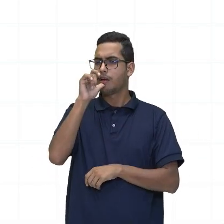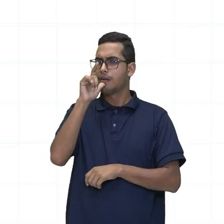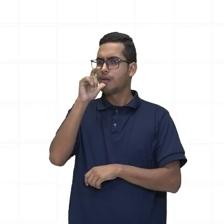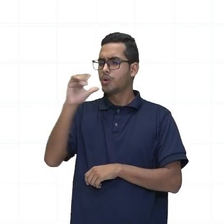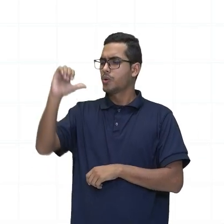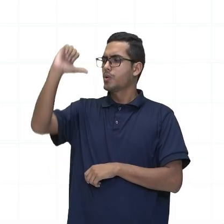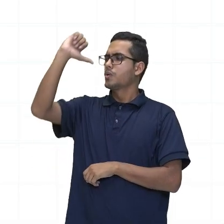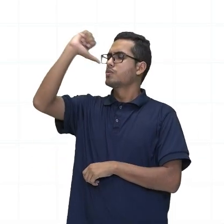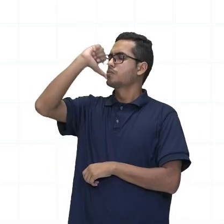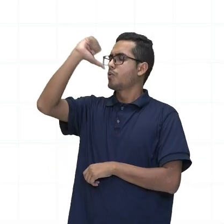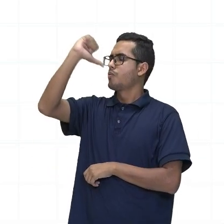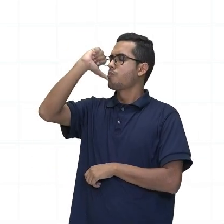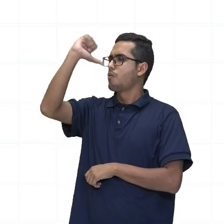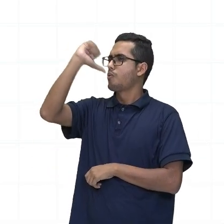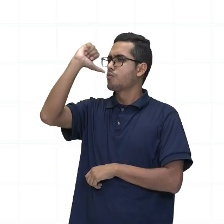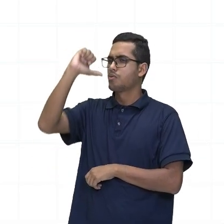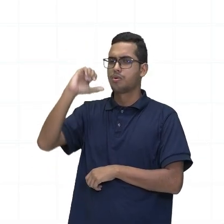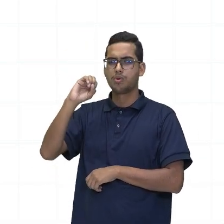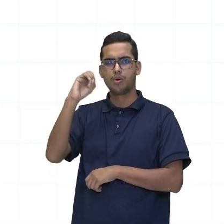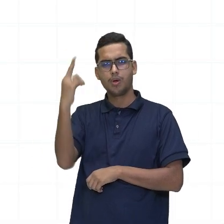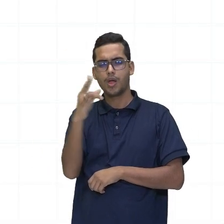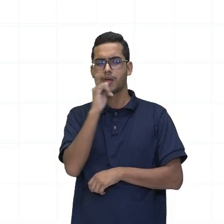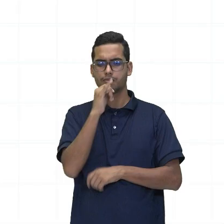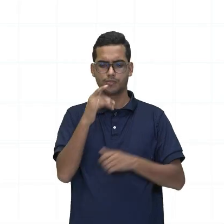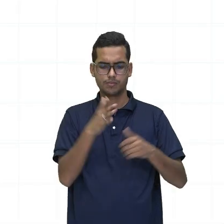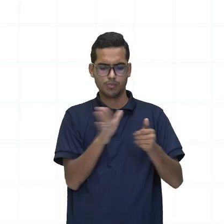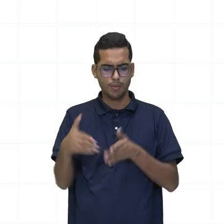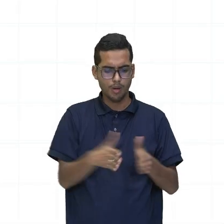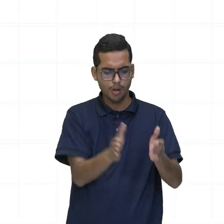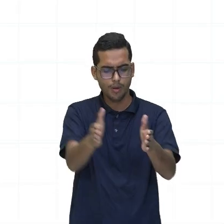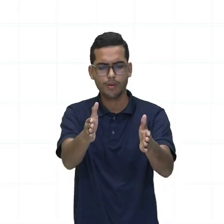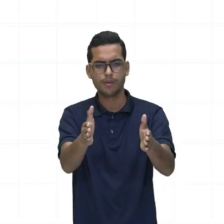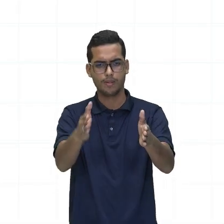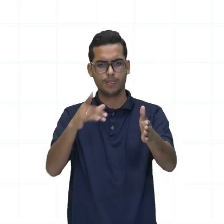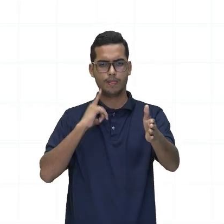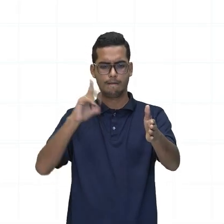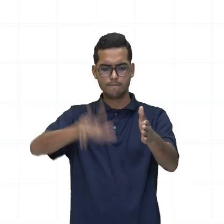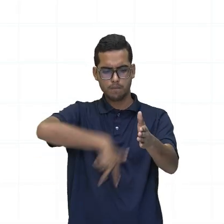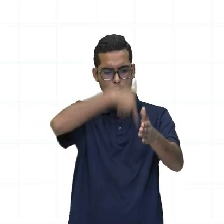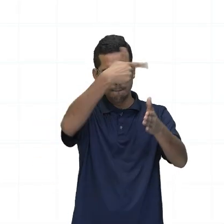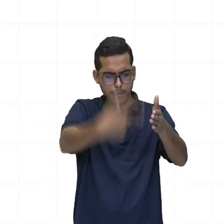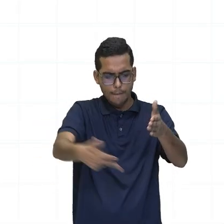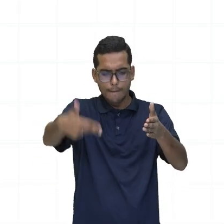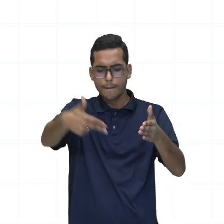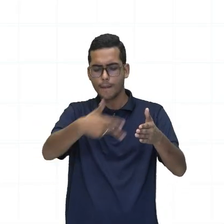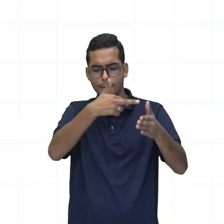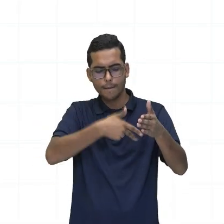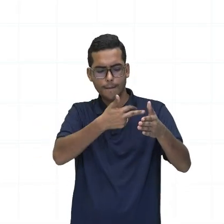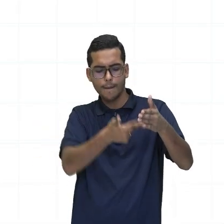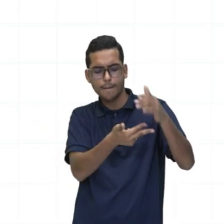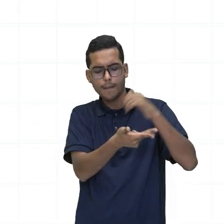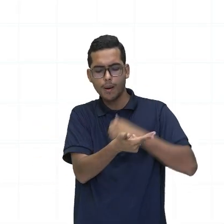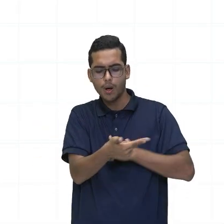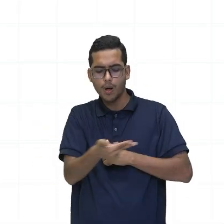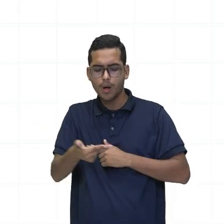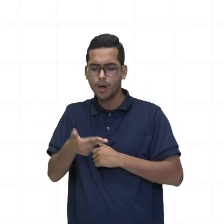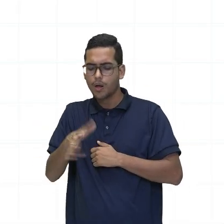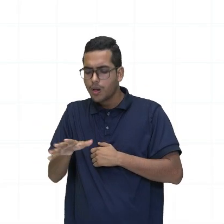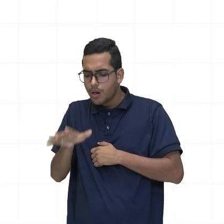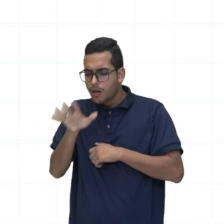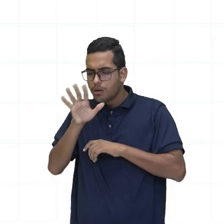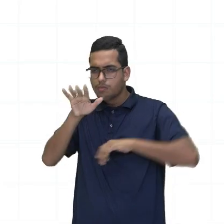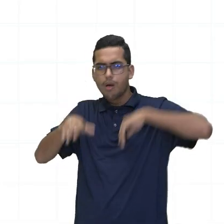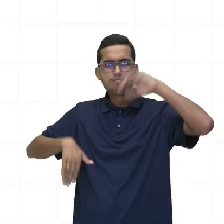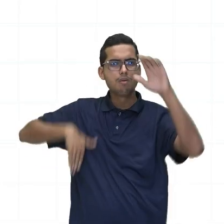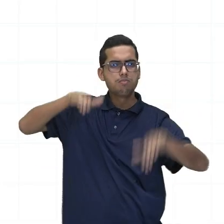você diretamente vai tomar banho naquele rio, e aí você bebe água do lago, do rio que você está.